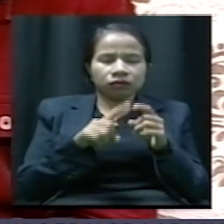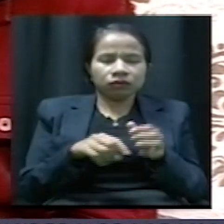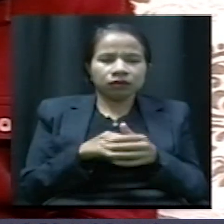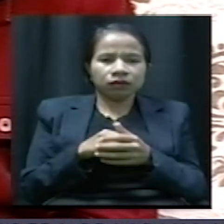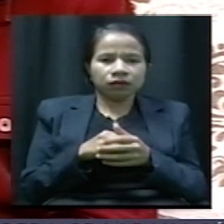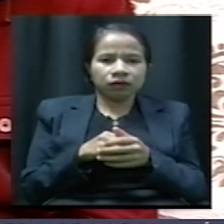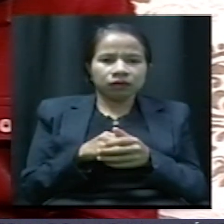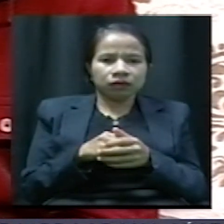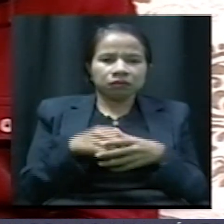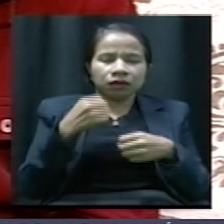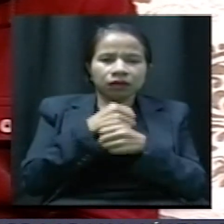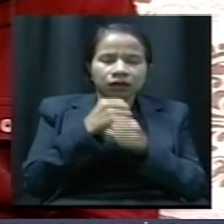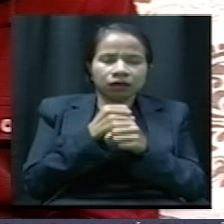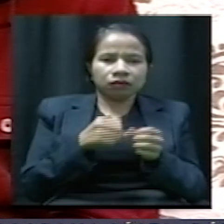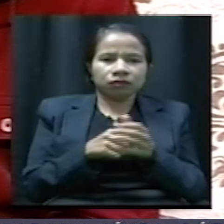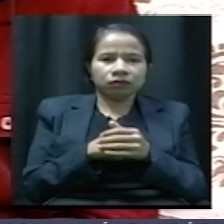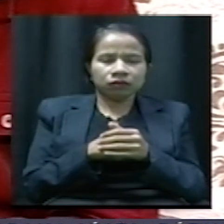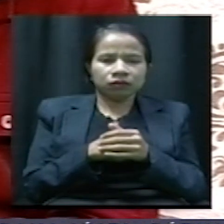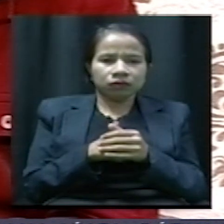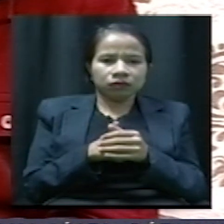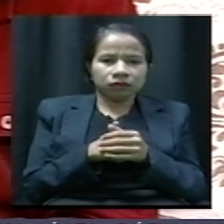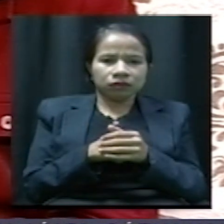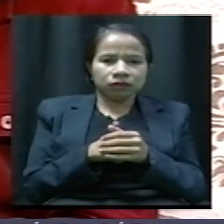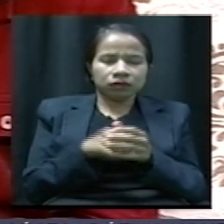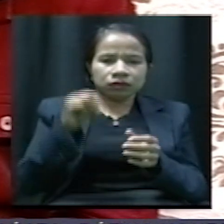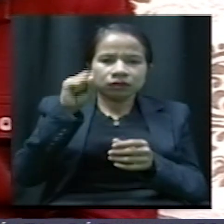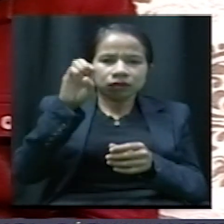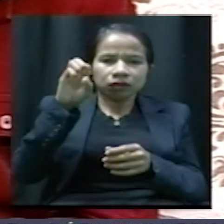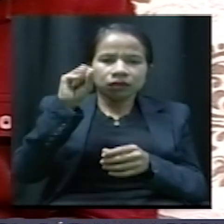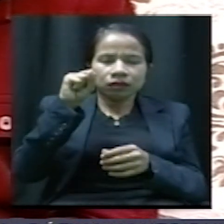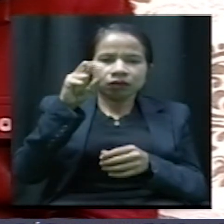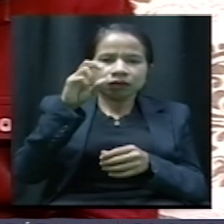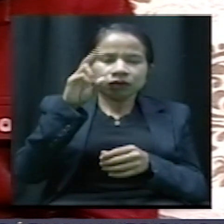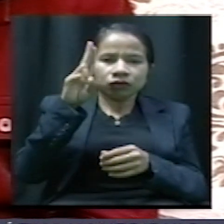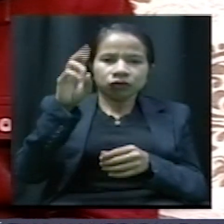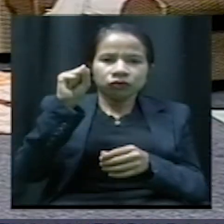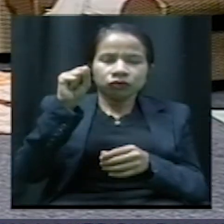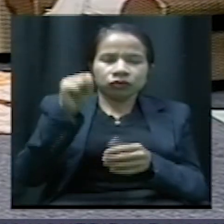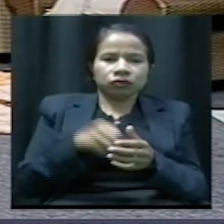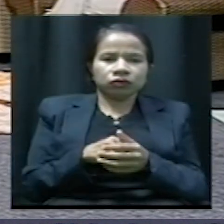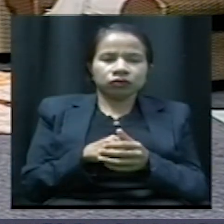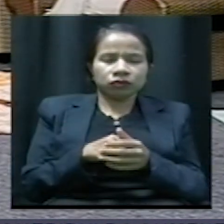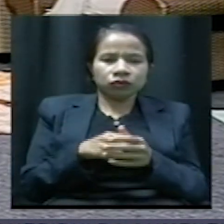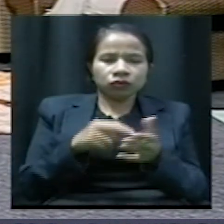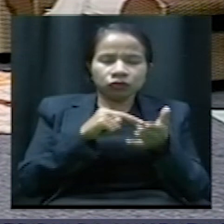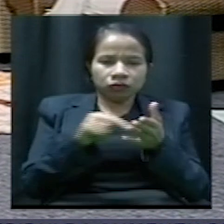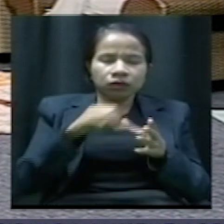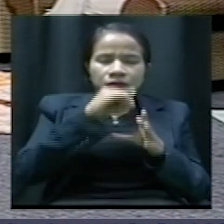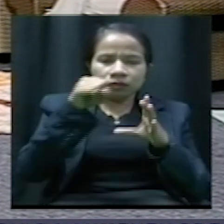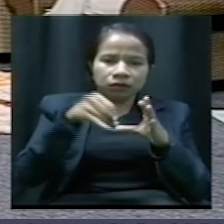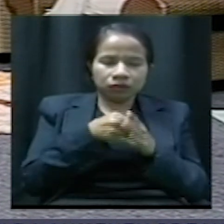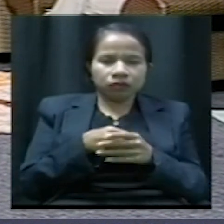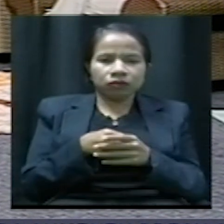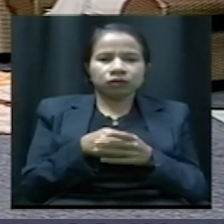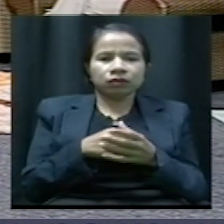ba hirak ne be halo census atu nune numero desegregado ruma karik bele inclui no atu halo census